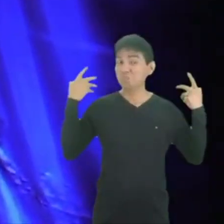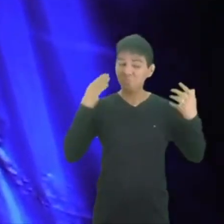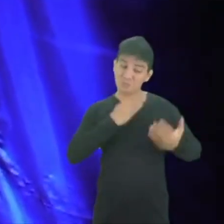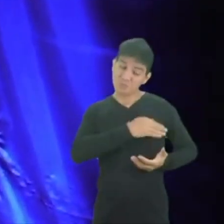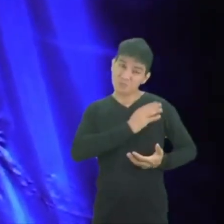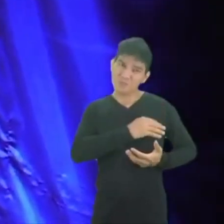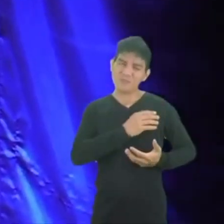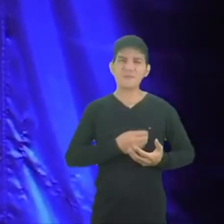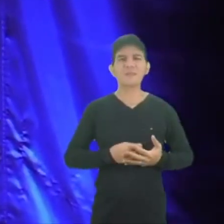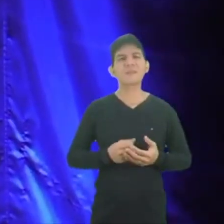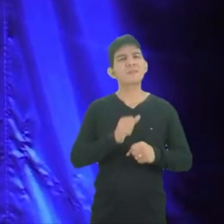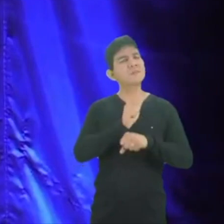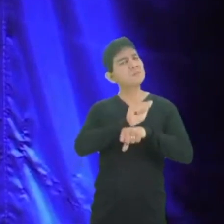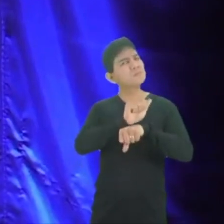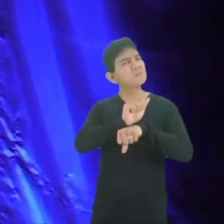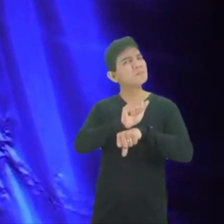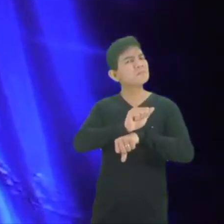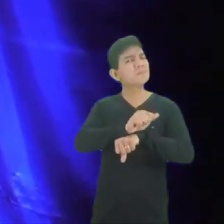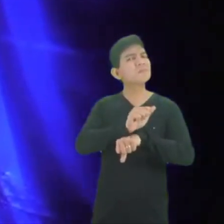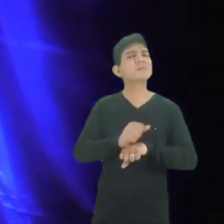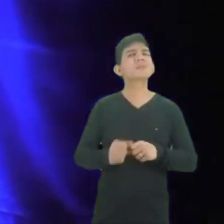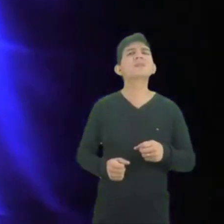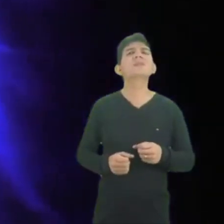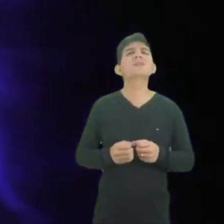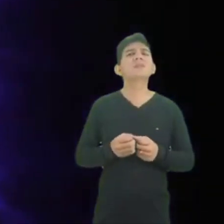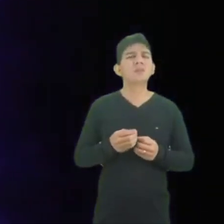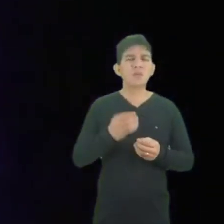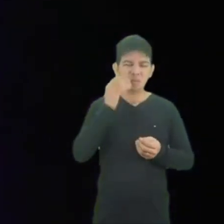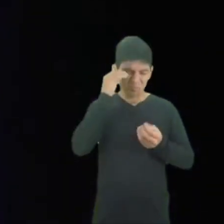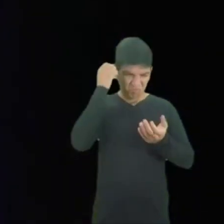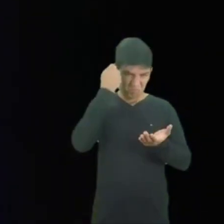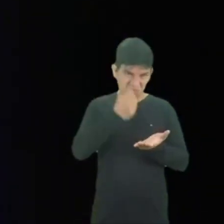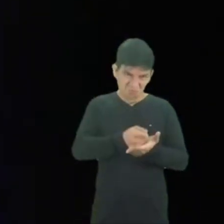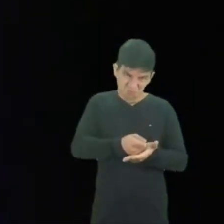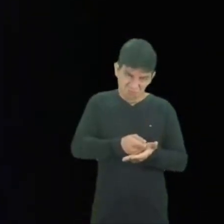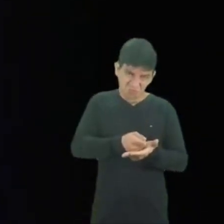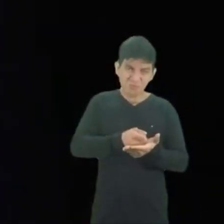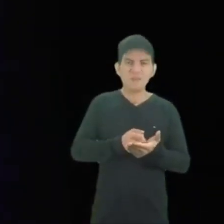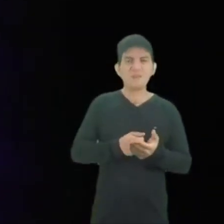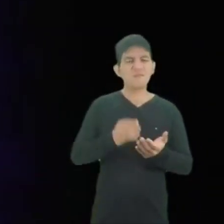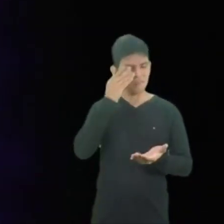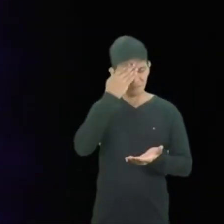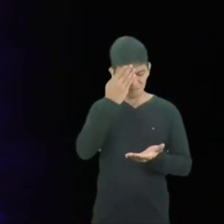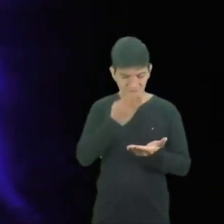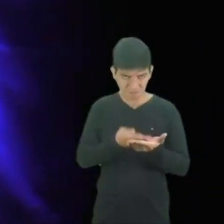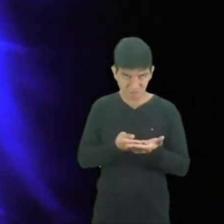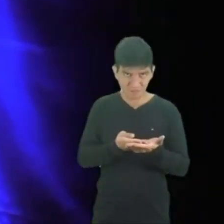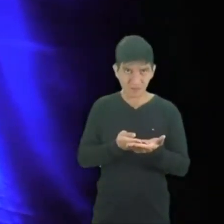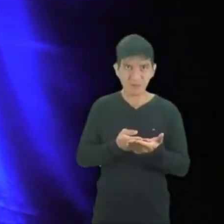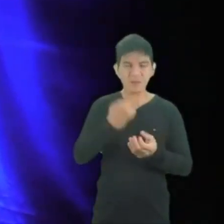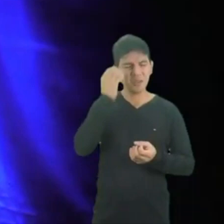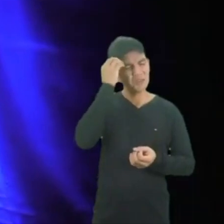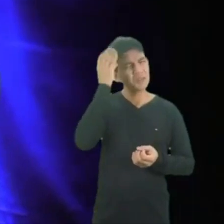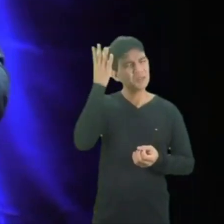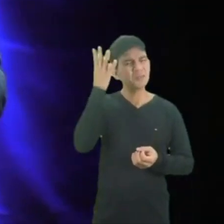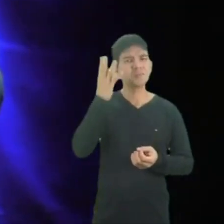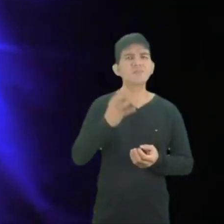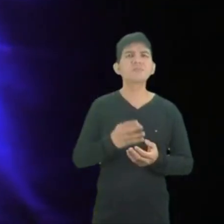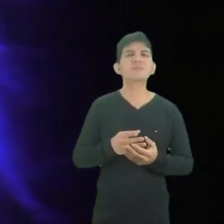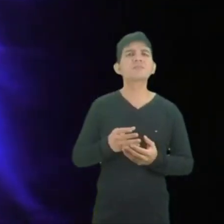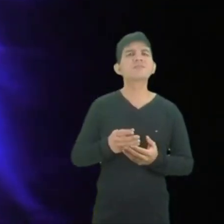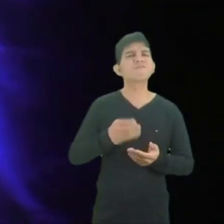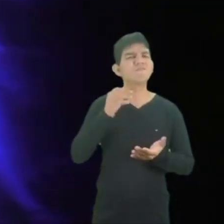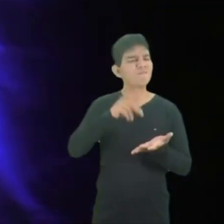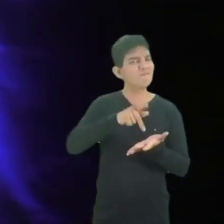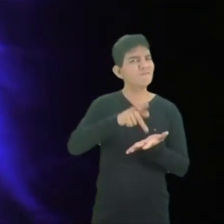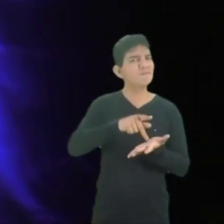muita esperança e também com muita convicção de fé, sabendo que de fato